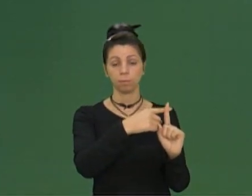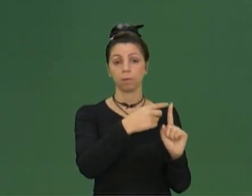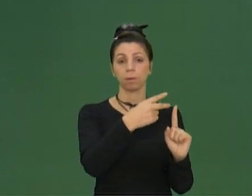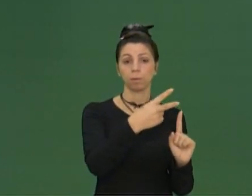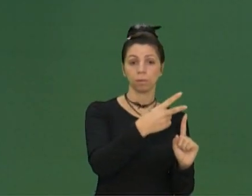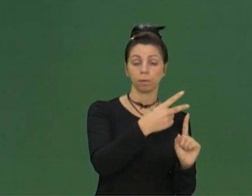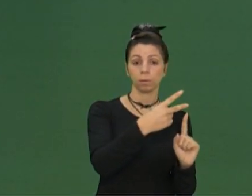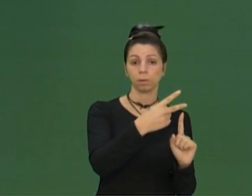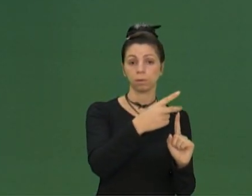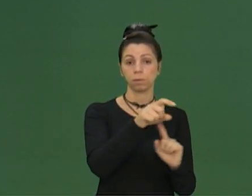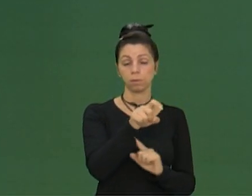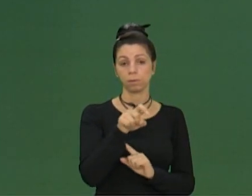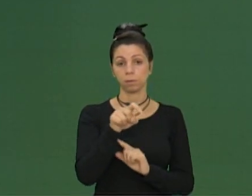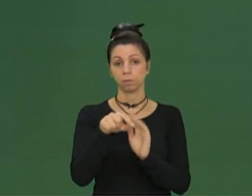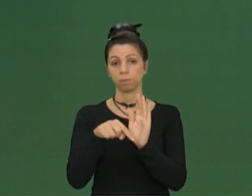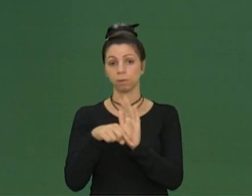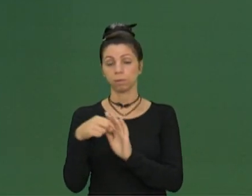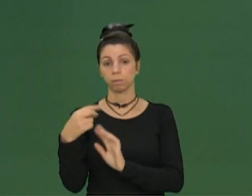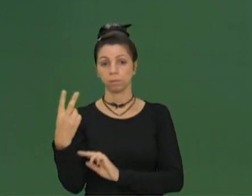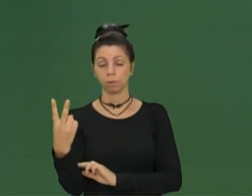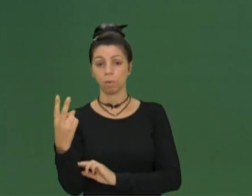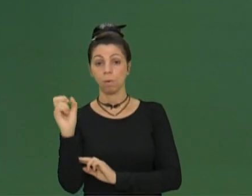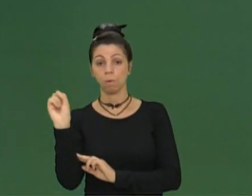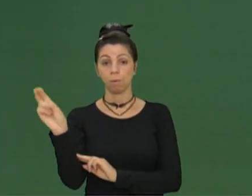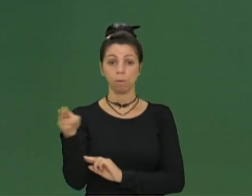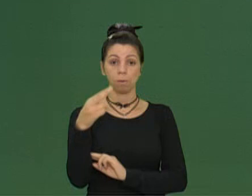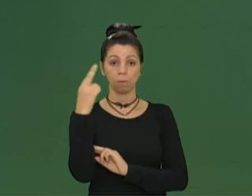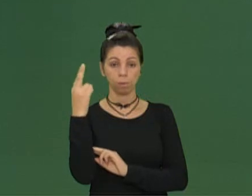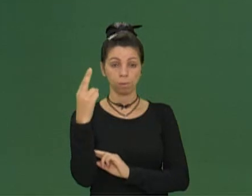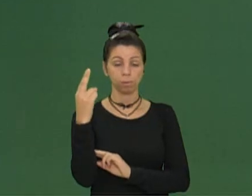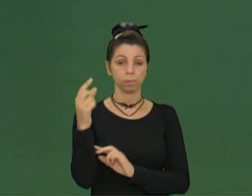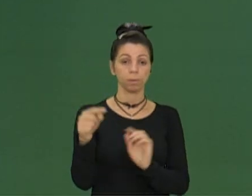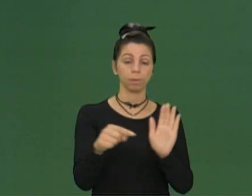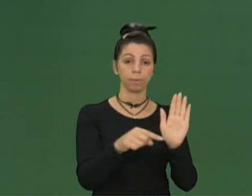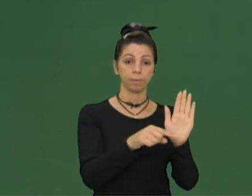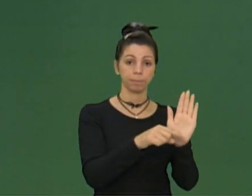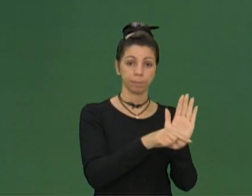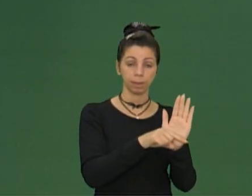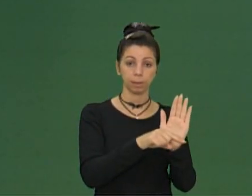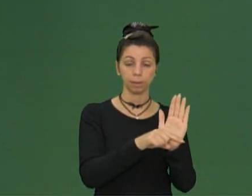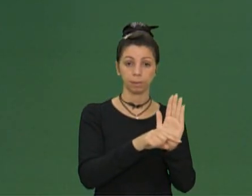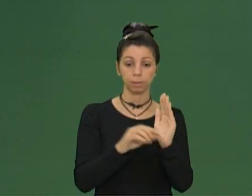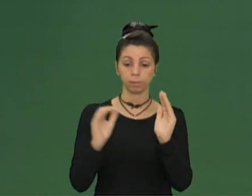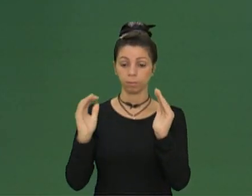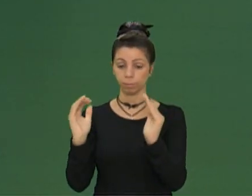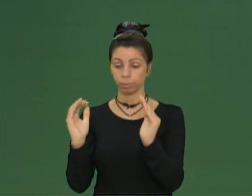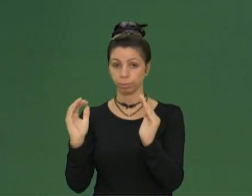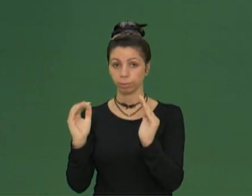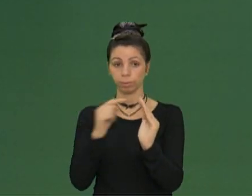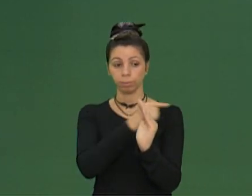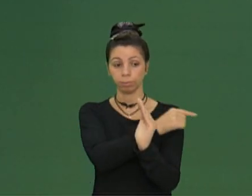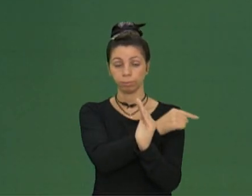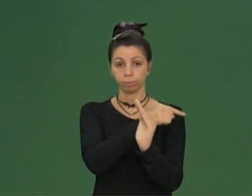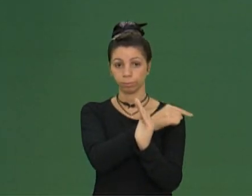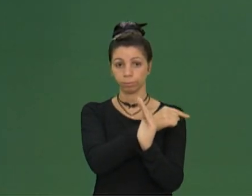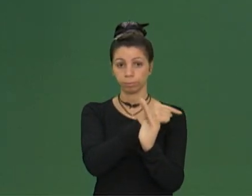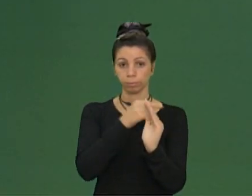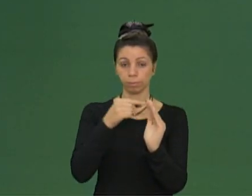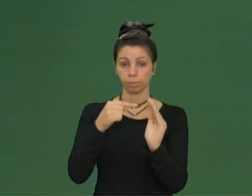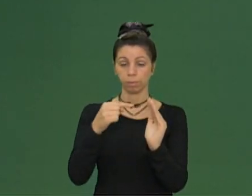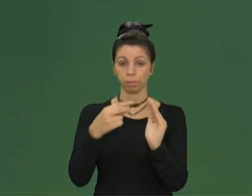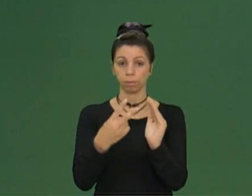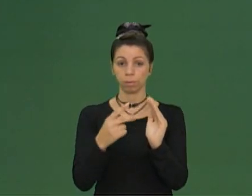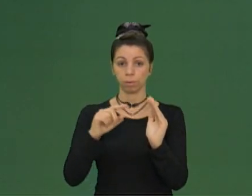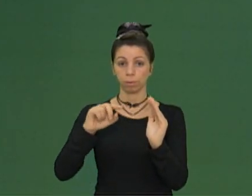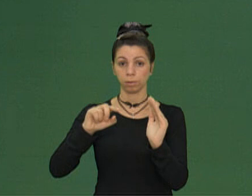2, ou ele sendo o quê? Negativo. Menos, abre parênteses, 2x menos 2, certo?